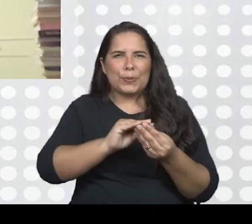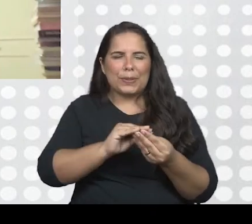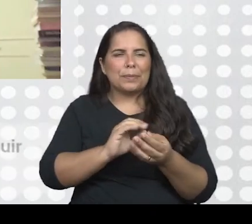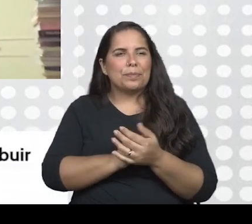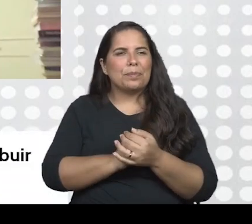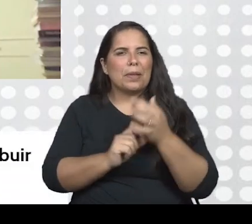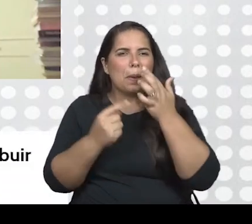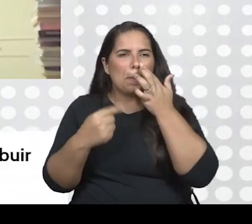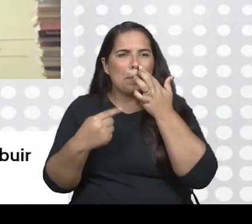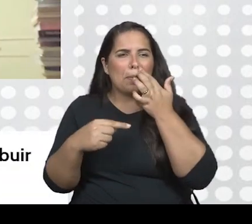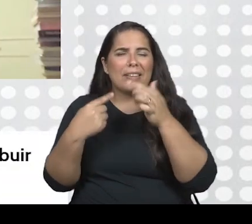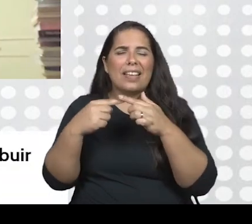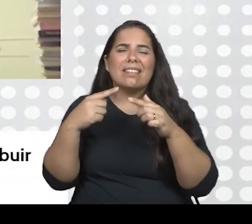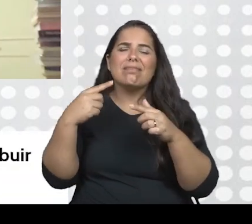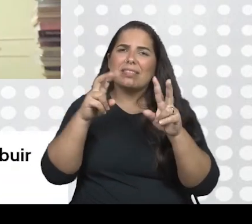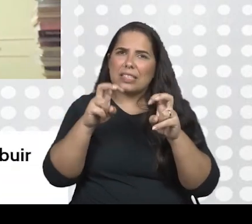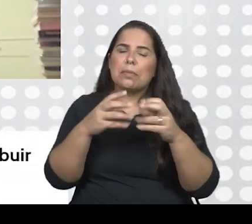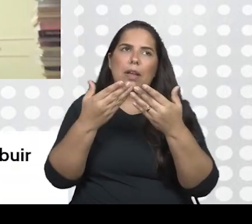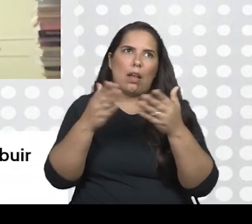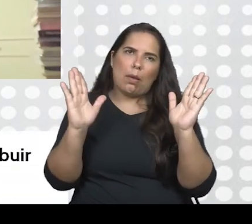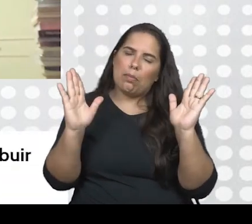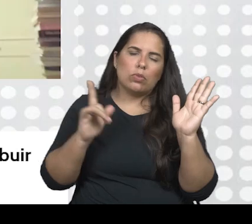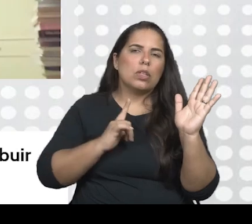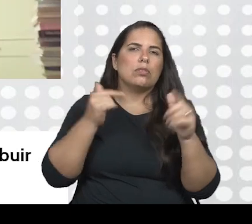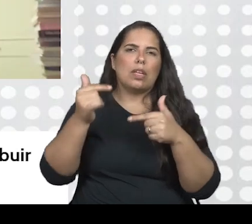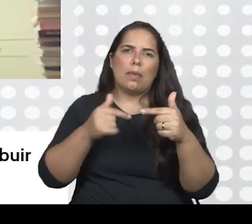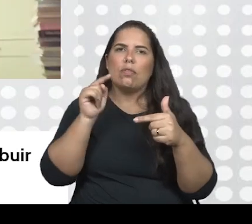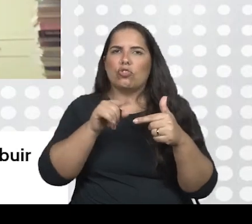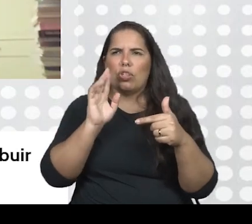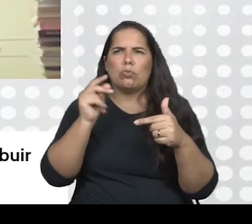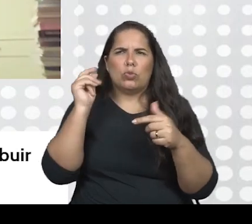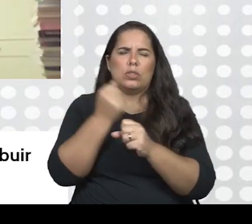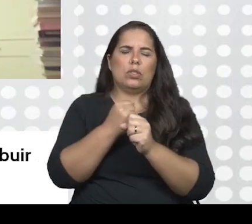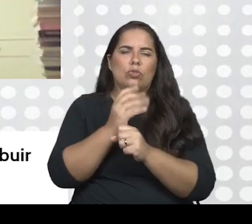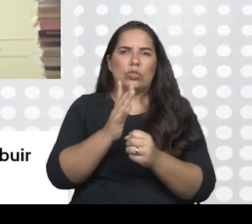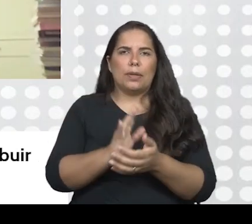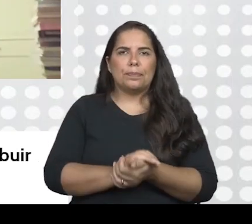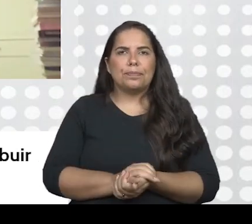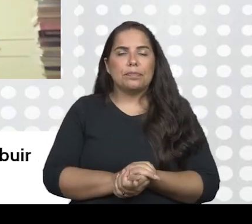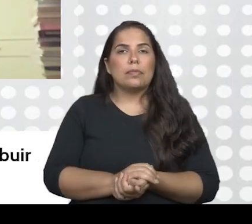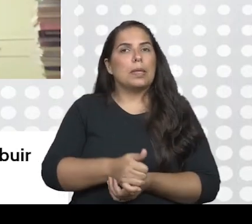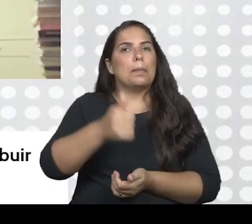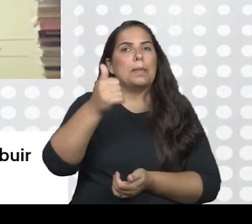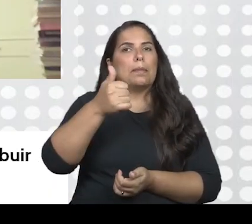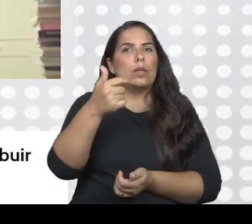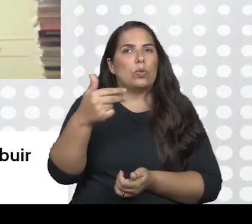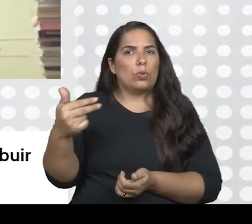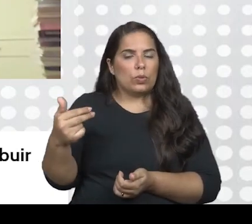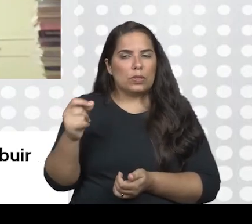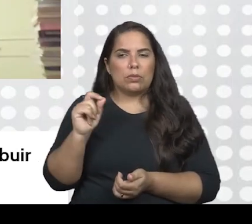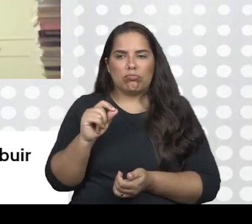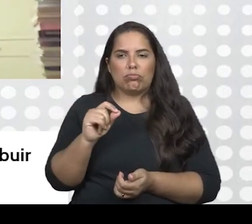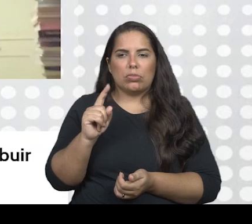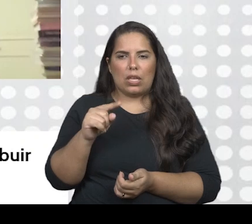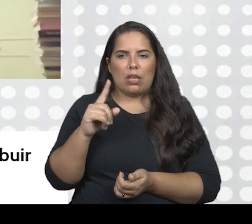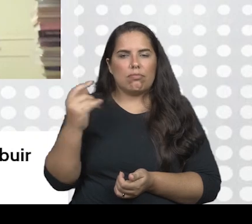sucinta, porque esse é um tema bastante amplo e eu tenho trabalhado com ele já há muitos anos. A primeira questão que eu